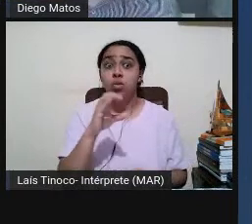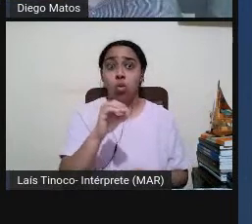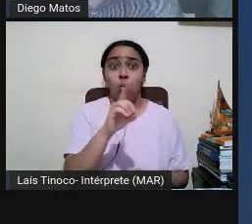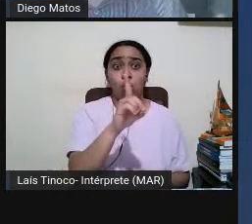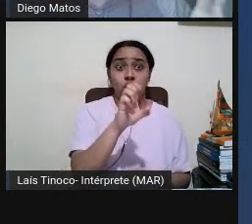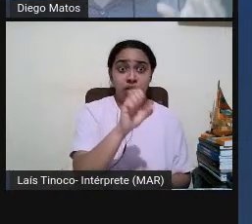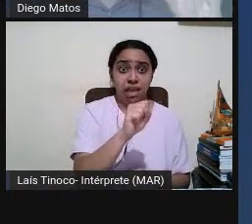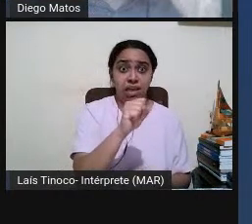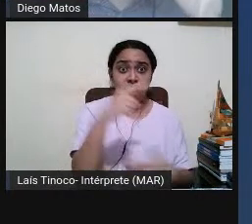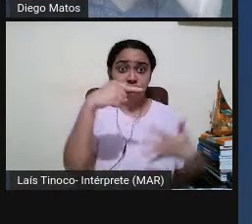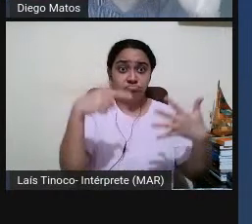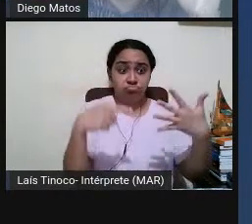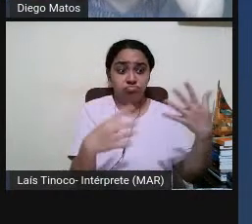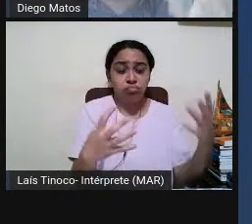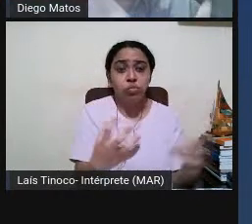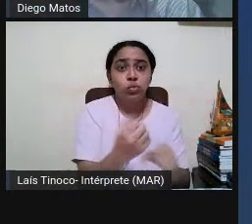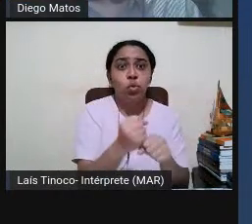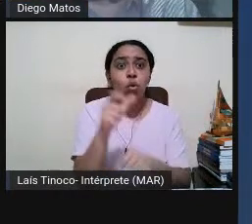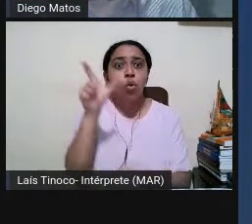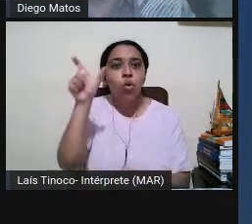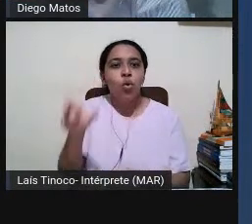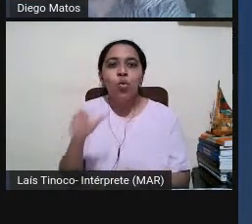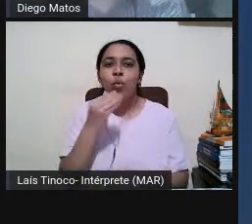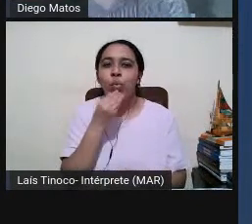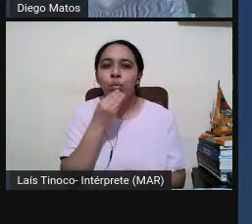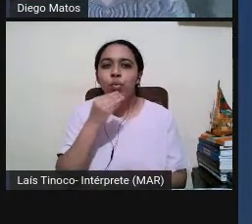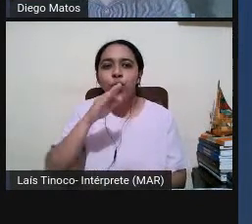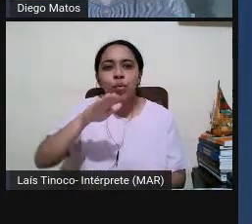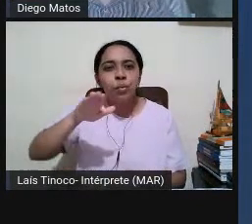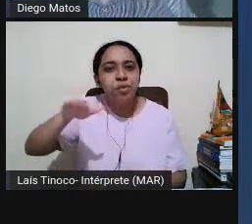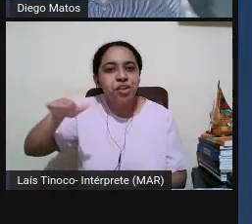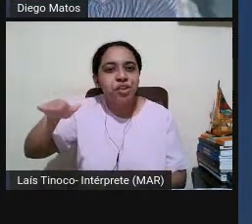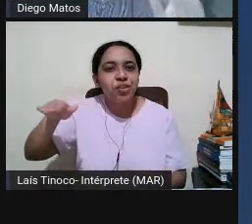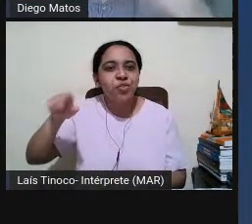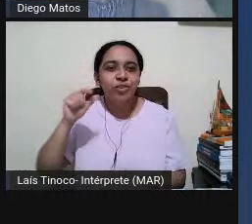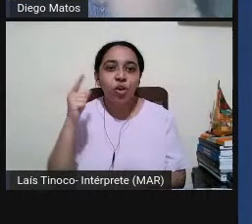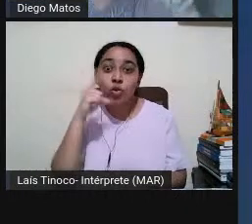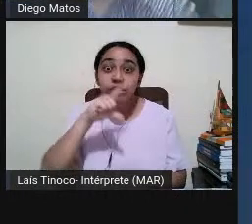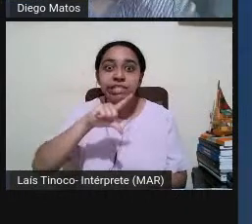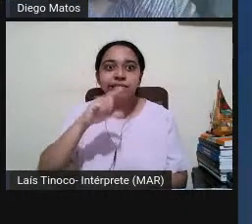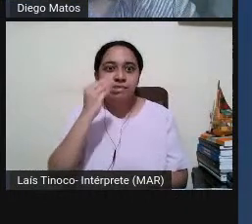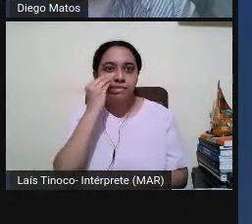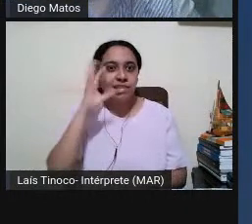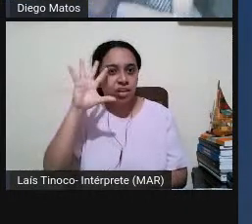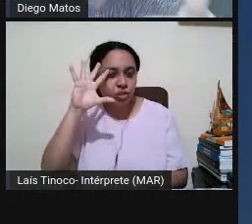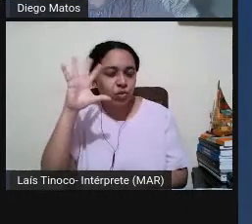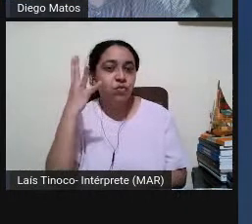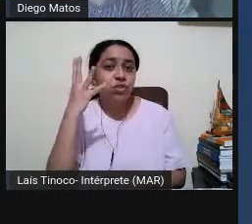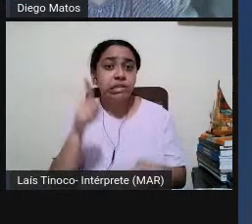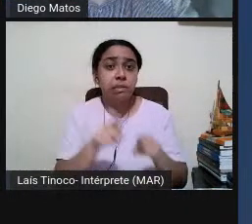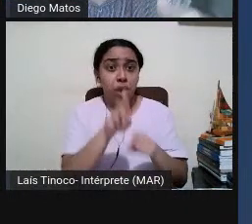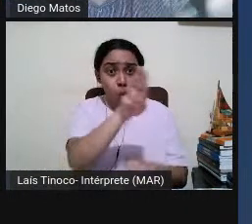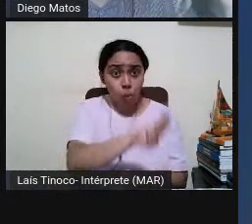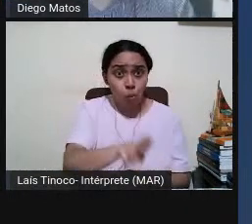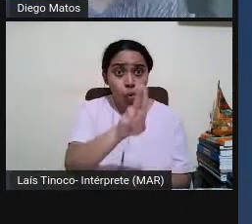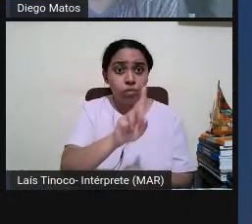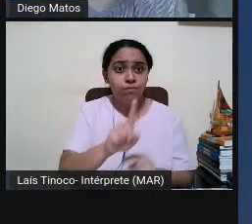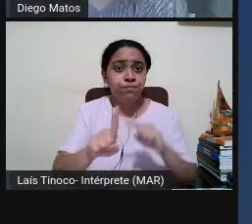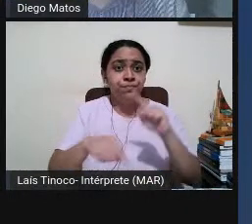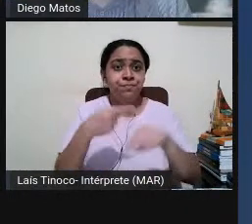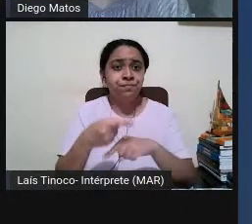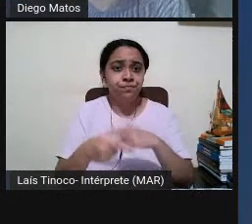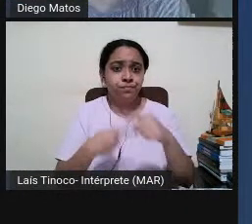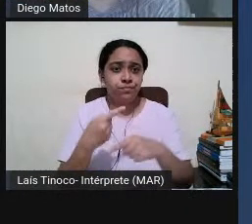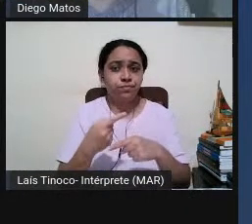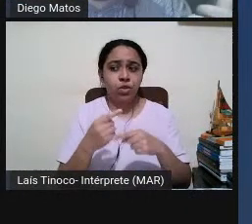consegue arrematar para do processo de busca dessa solução de aplicação e depois é